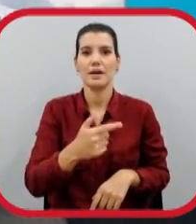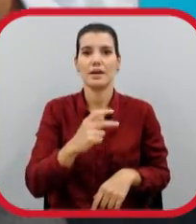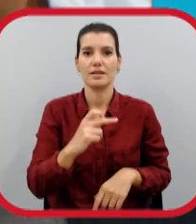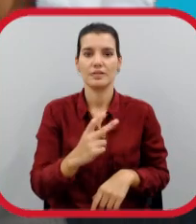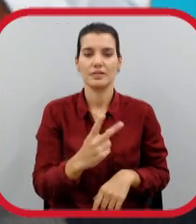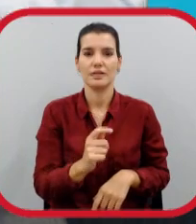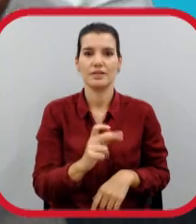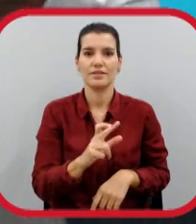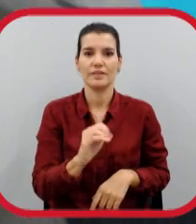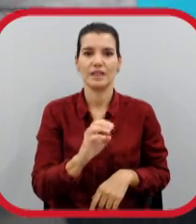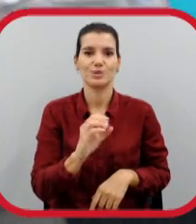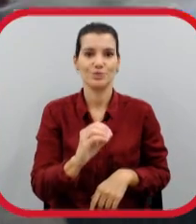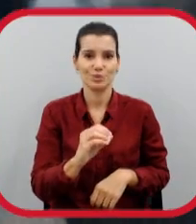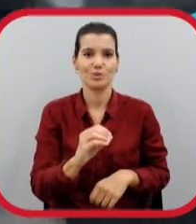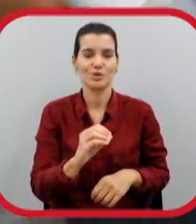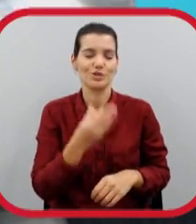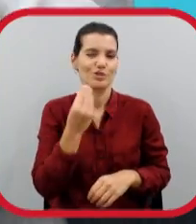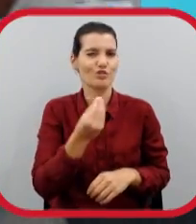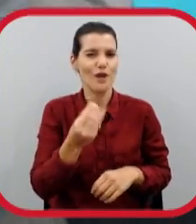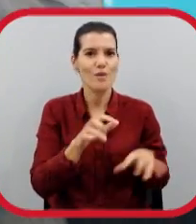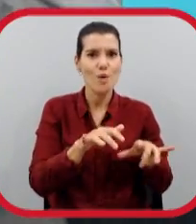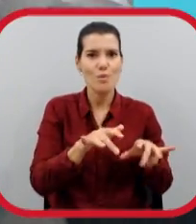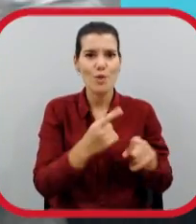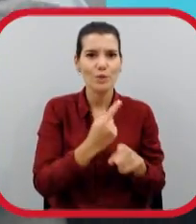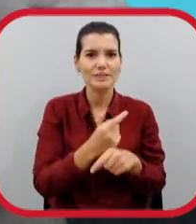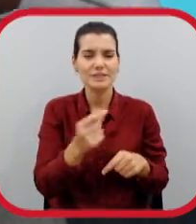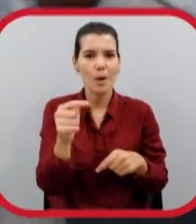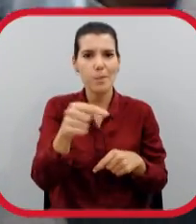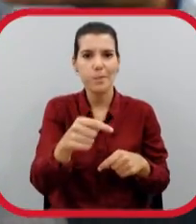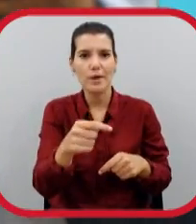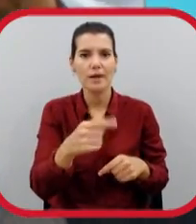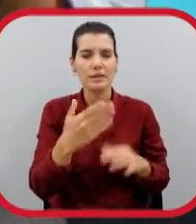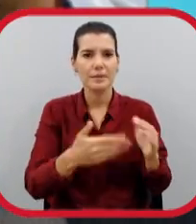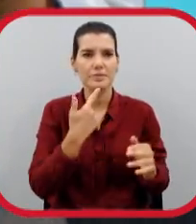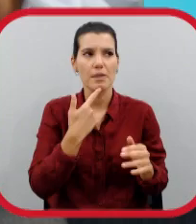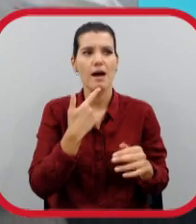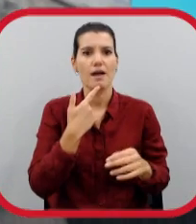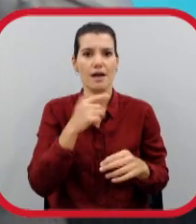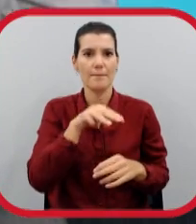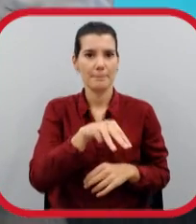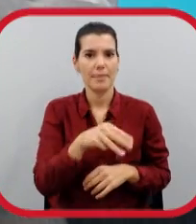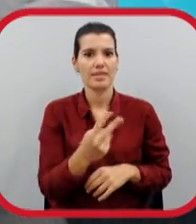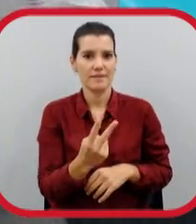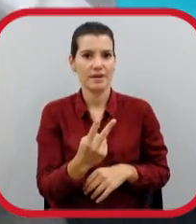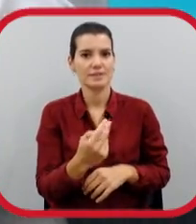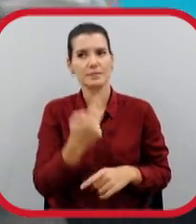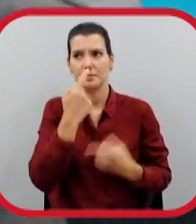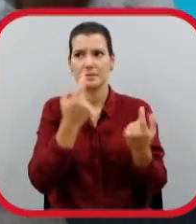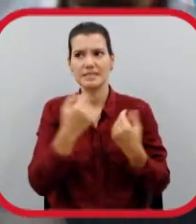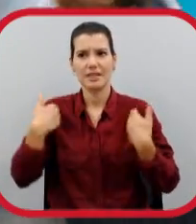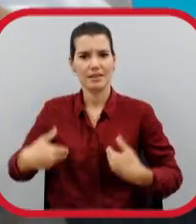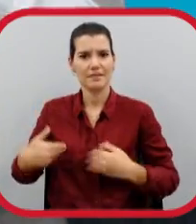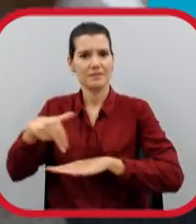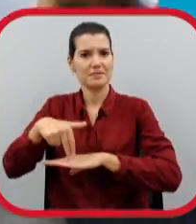metaverso, onde os jovens vão para o metaverso fazer coisas e tal, e de repente começam a perceber que estar no metaverso é muito parecido com estar no